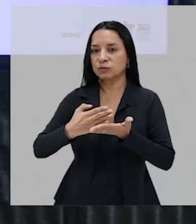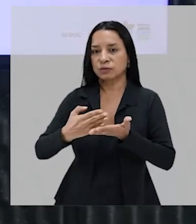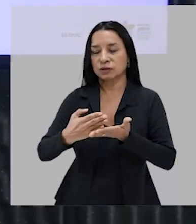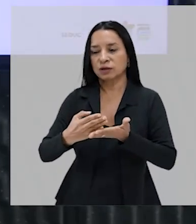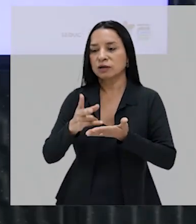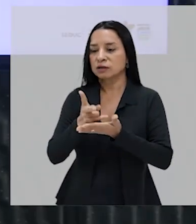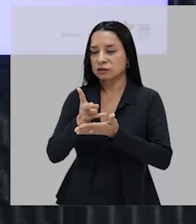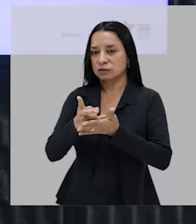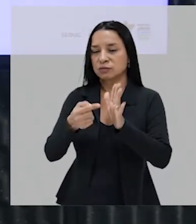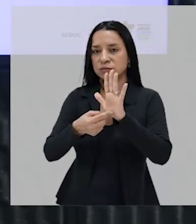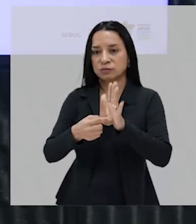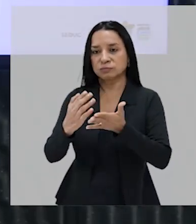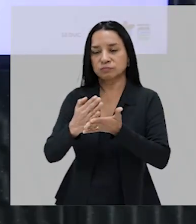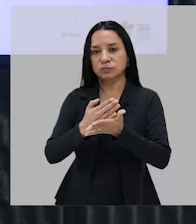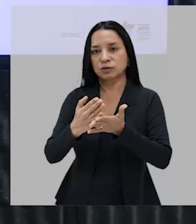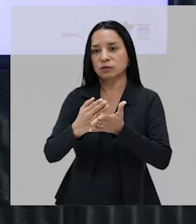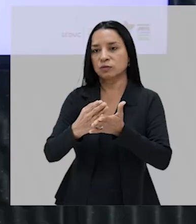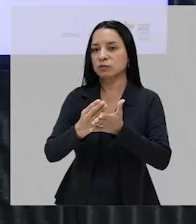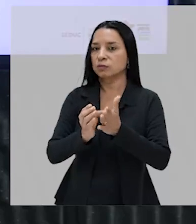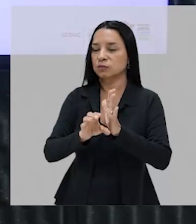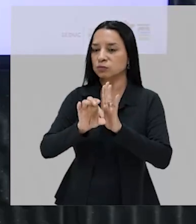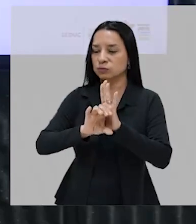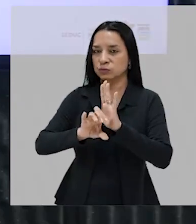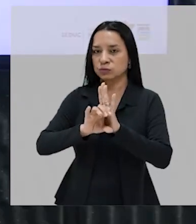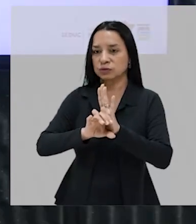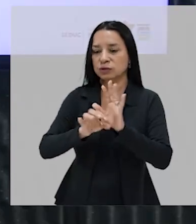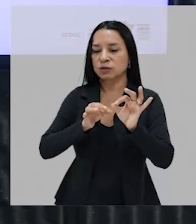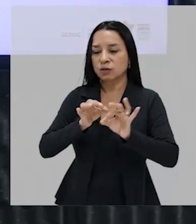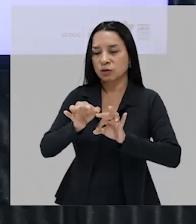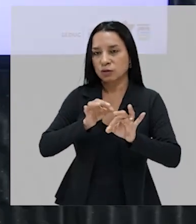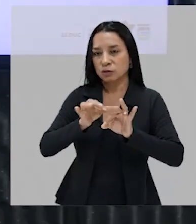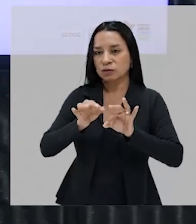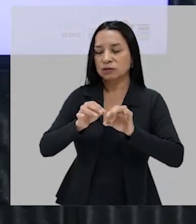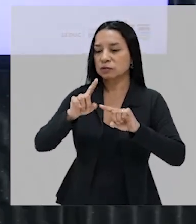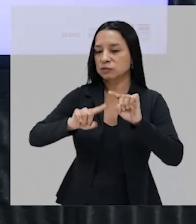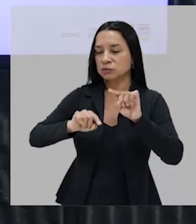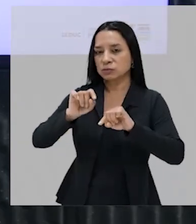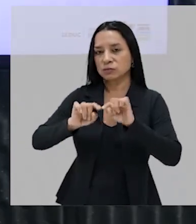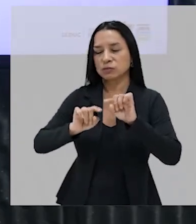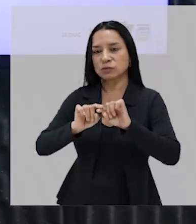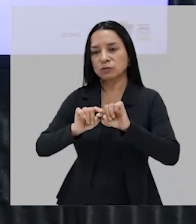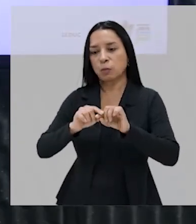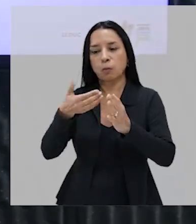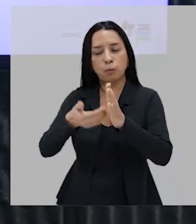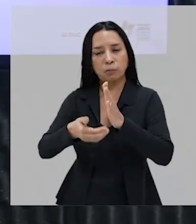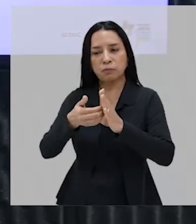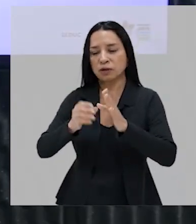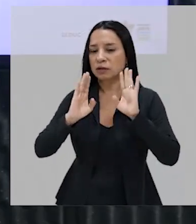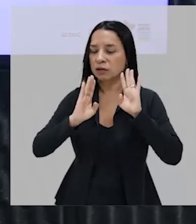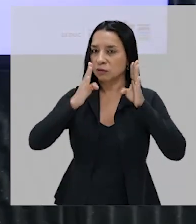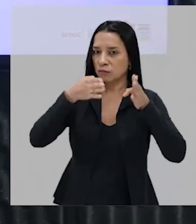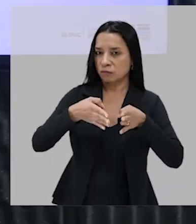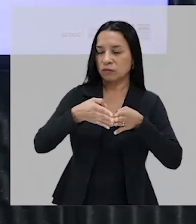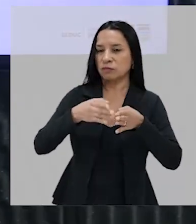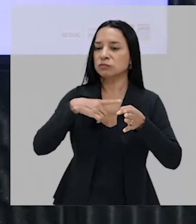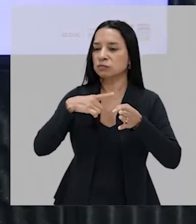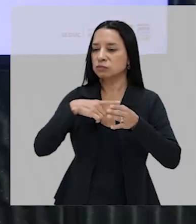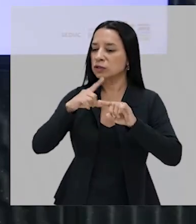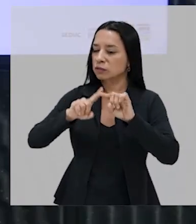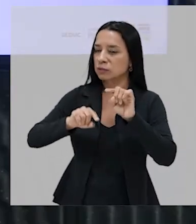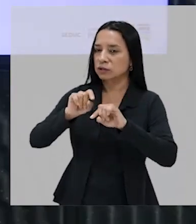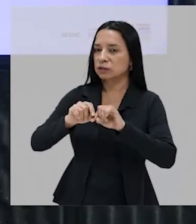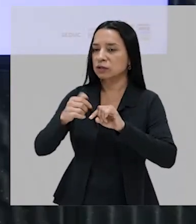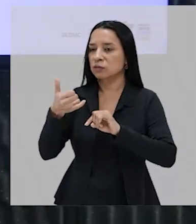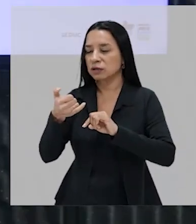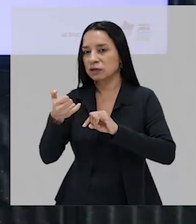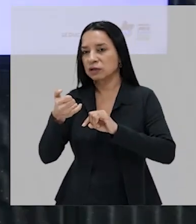a vocês, tá? Principalmente aí sobre a organização de material, para não perder aí o foco. Então mantenha todo o material aí à mão, pegue